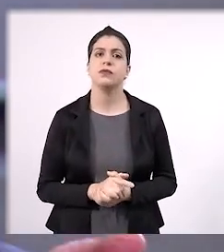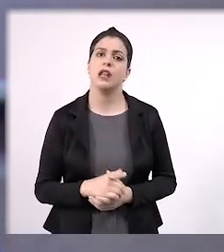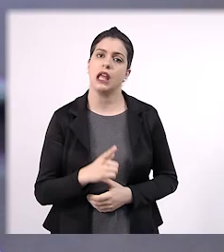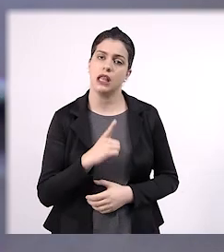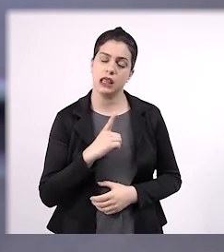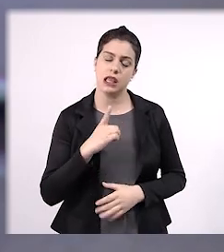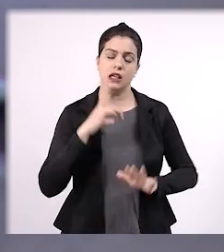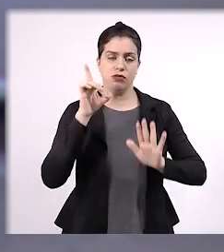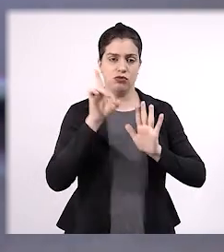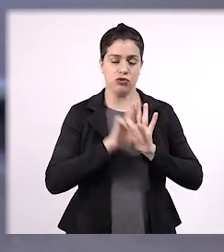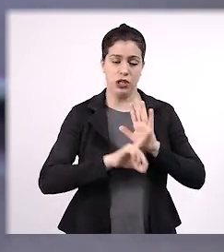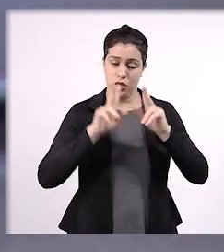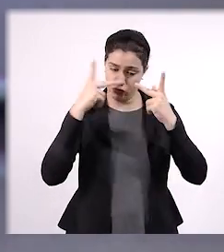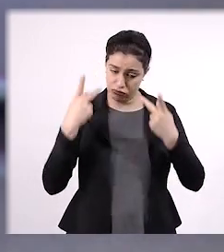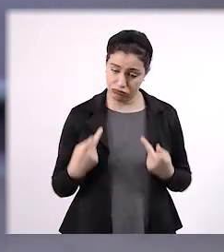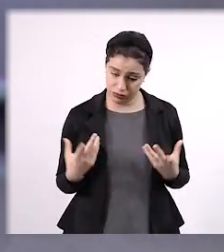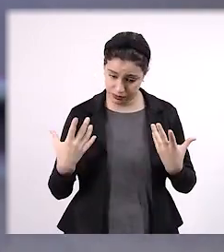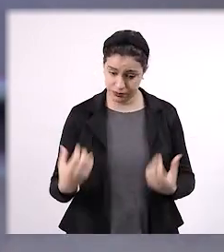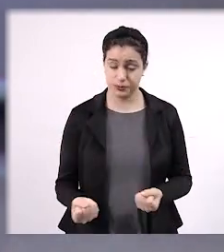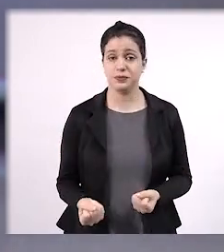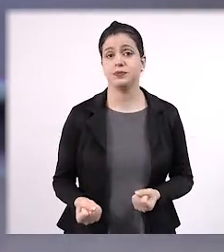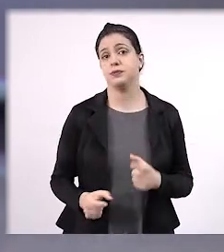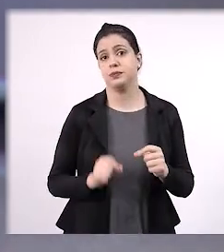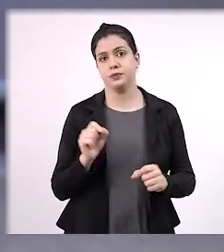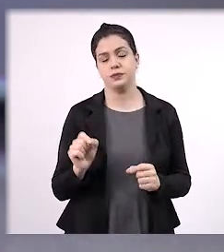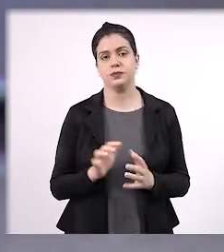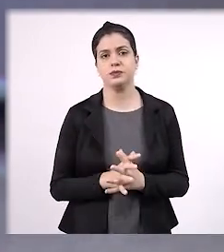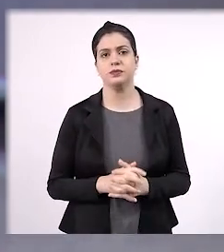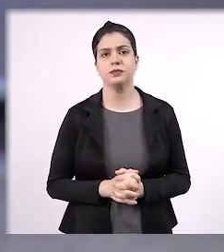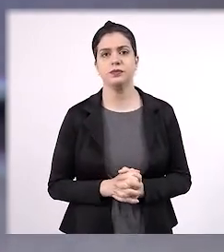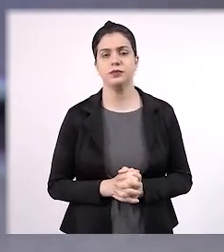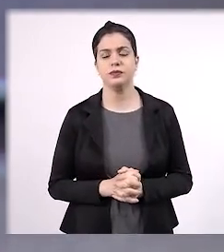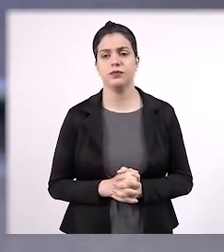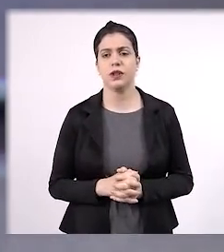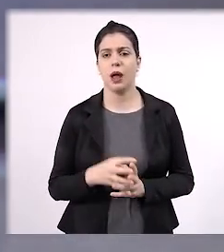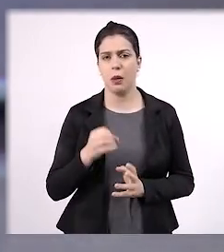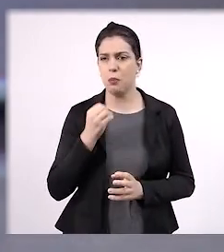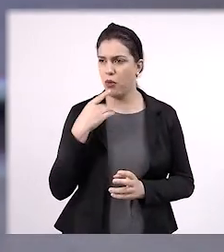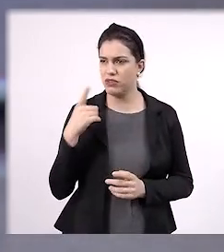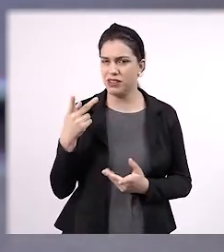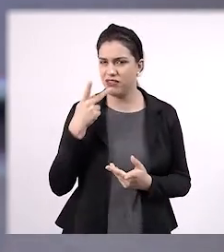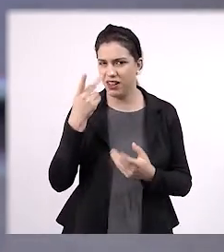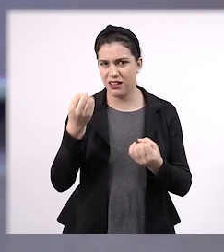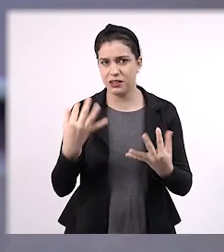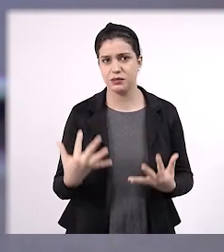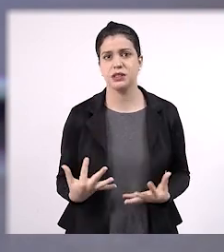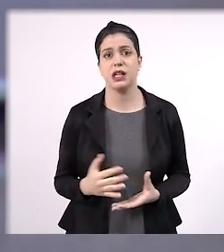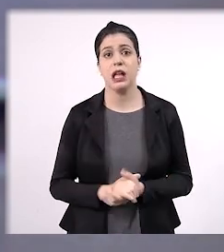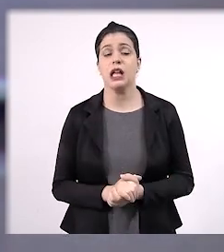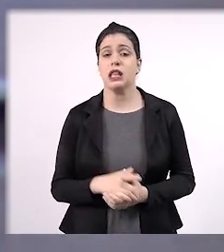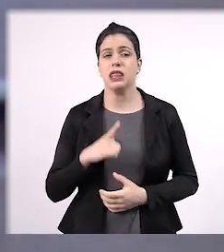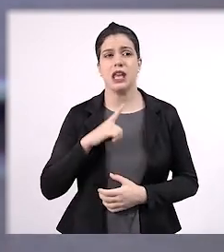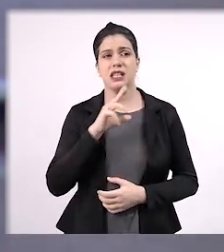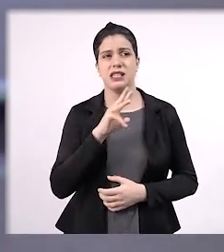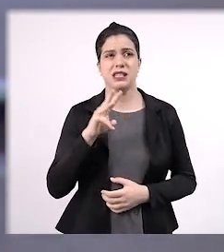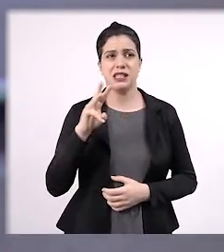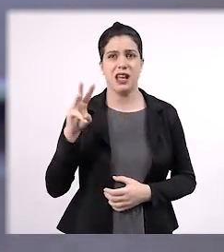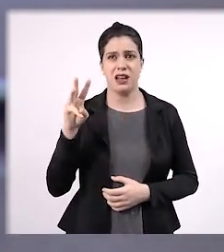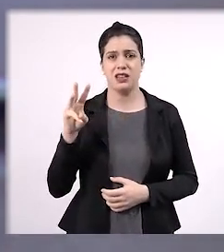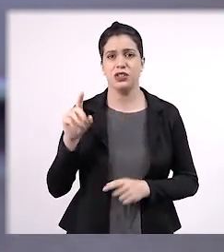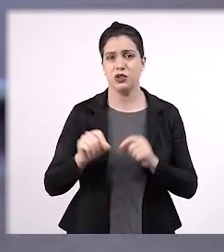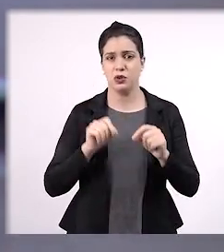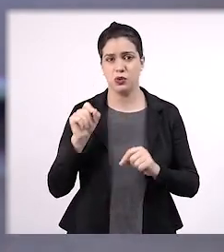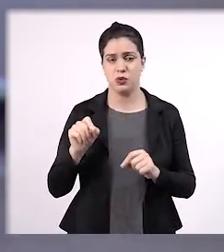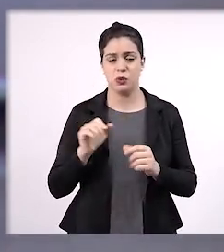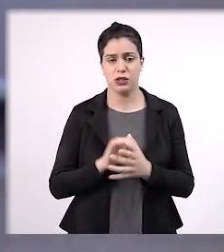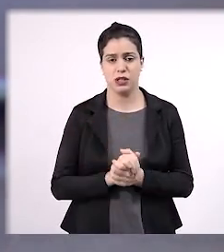saúde, todas essas defensoras e esses defensores lidam e defendem os direitos humanos. E nesse ponto é bom destacar,